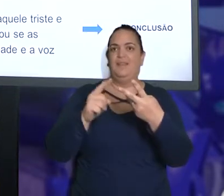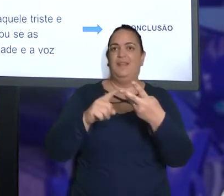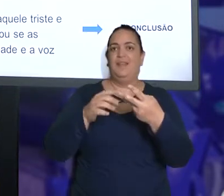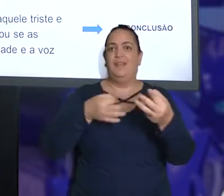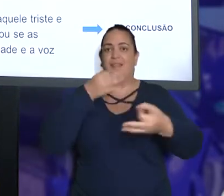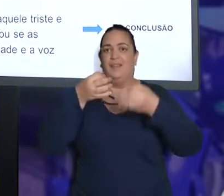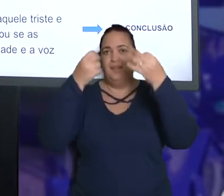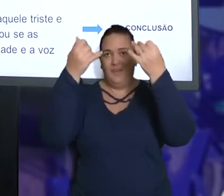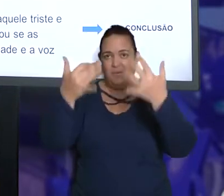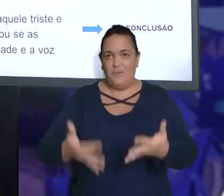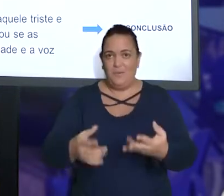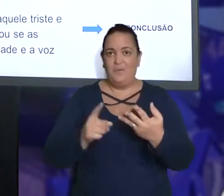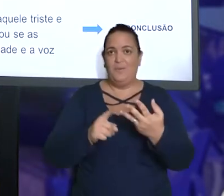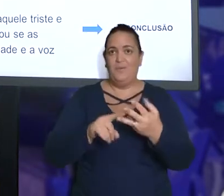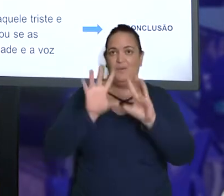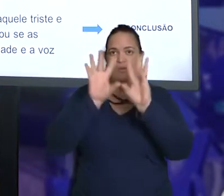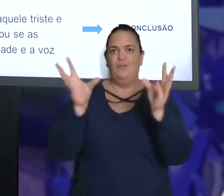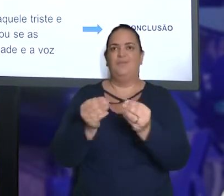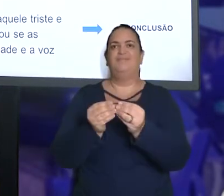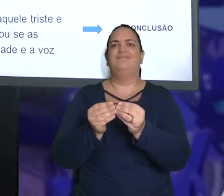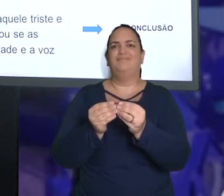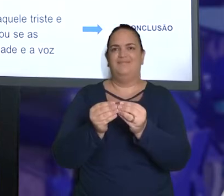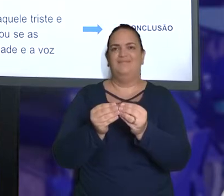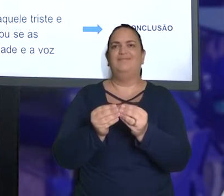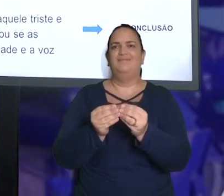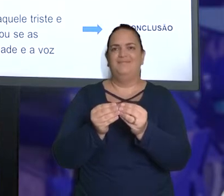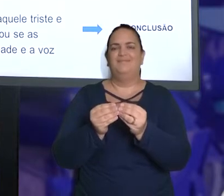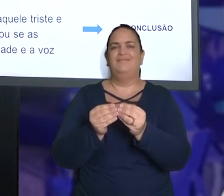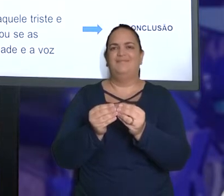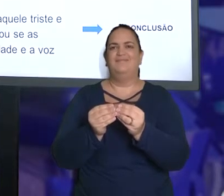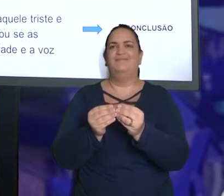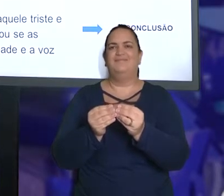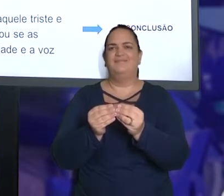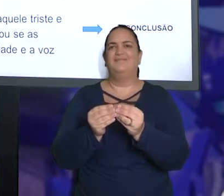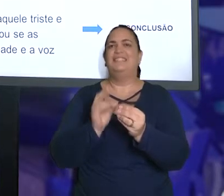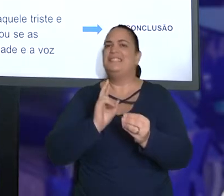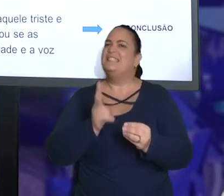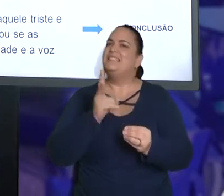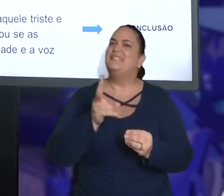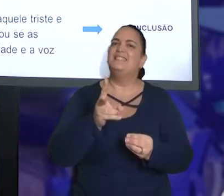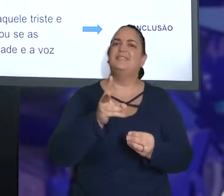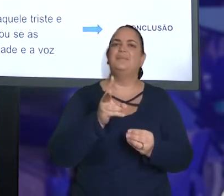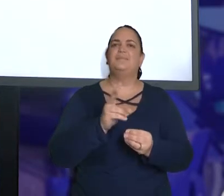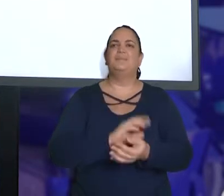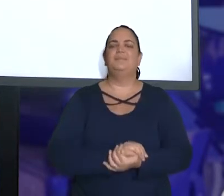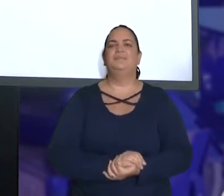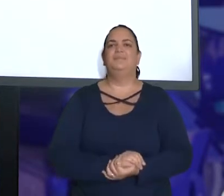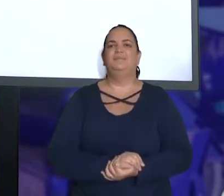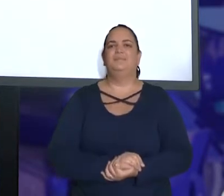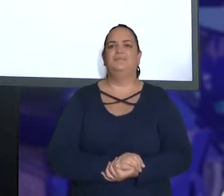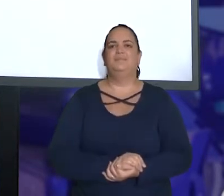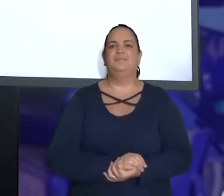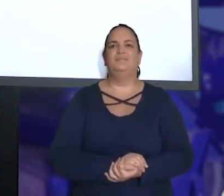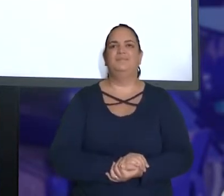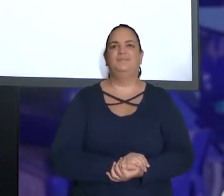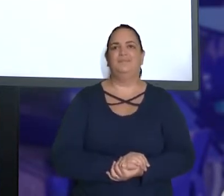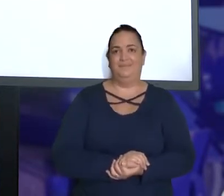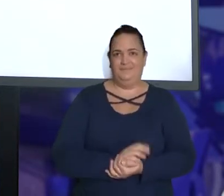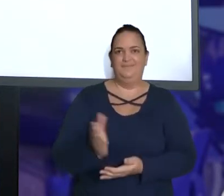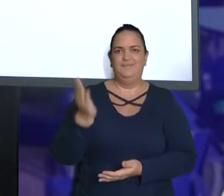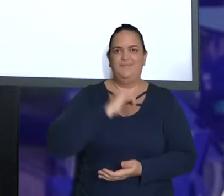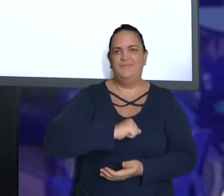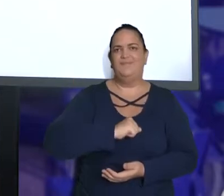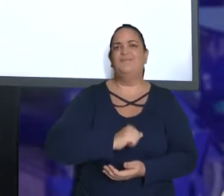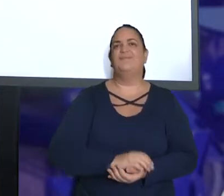parágrafo específico, você vai tentar desenvolver a mesma teoria, tese, argumentos e conclusão. Vamos lá.